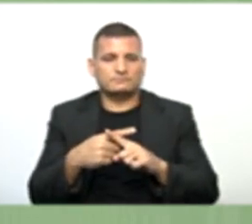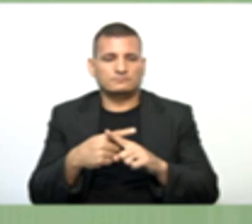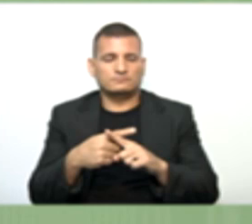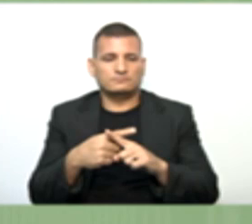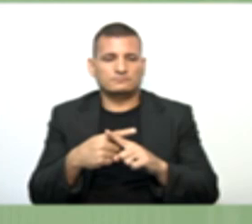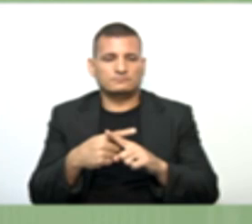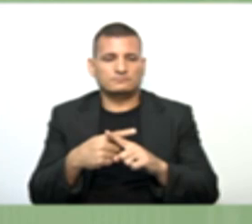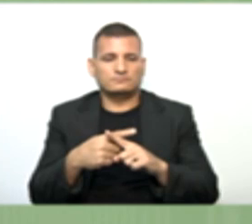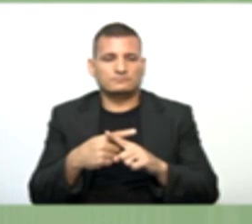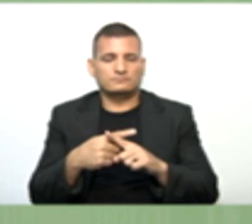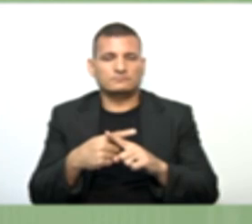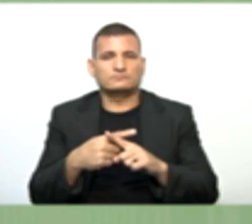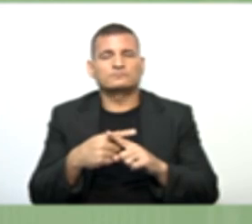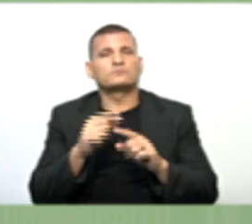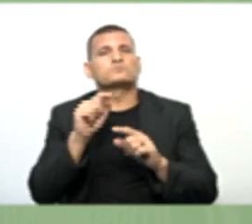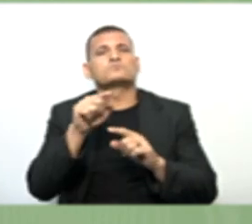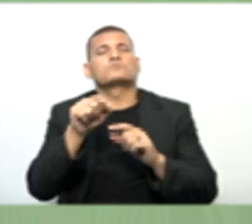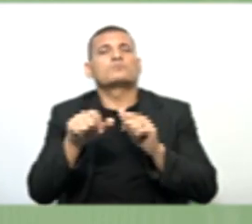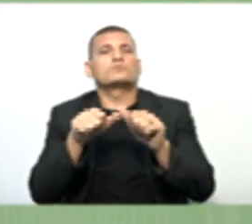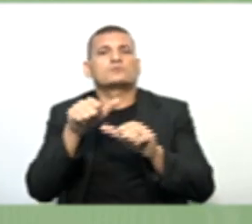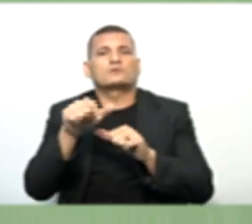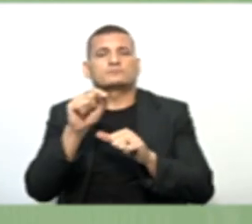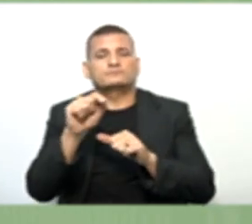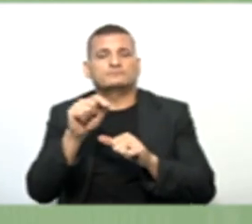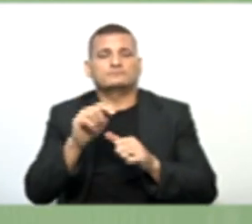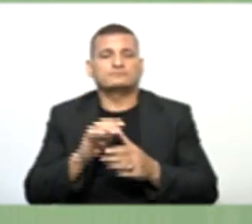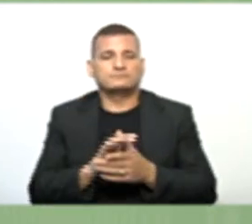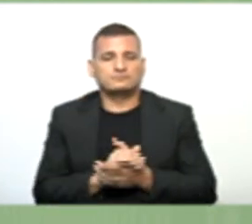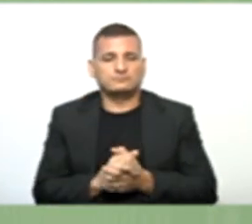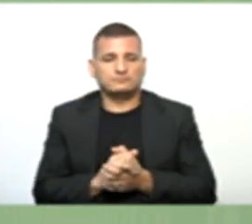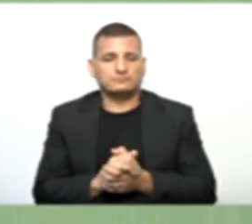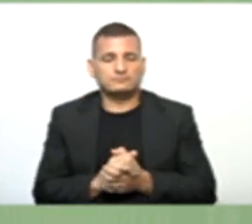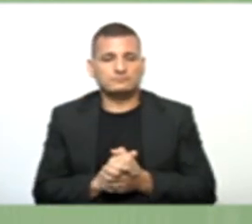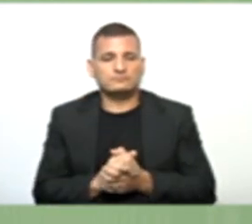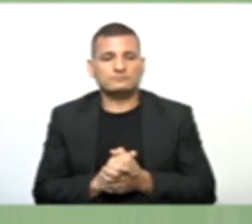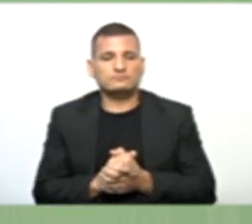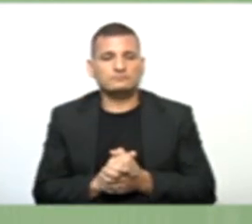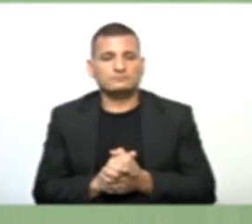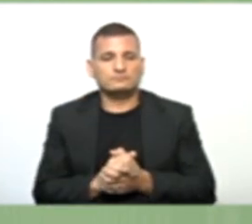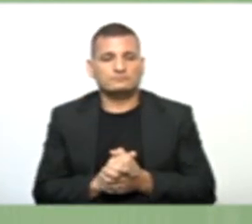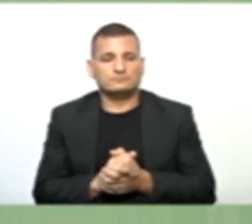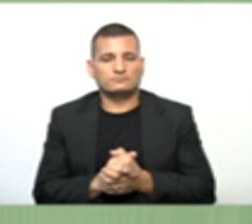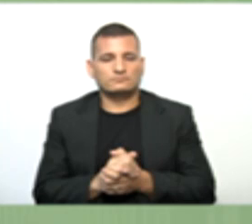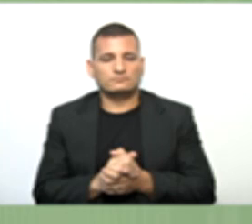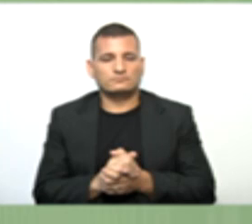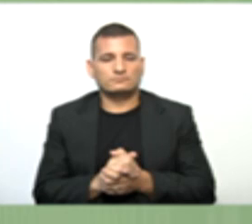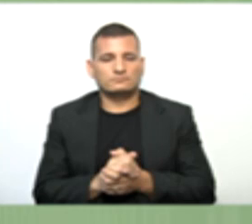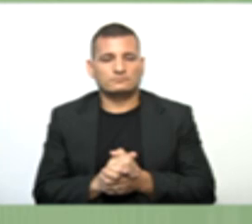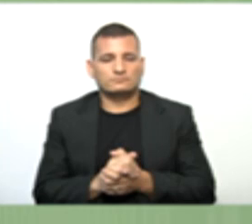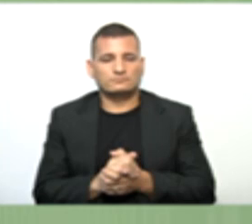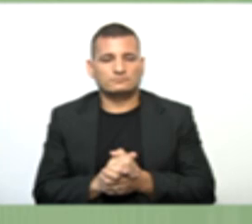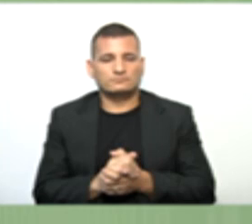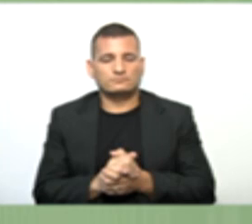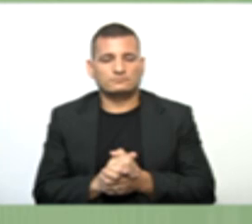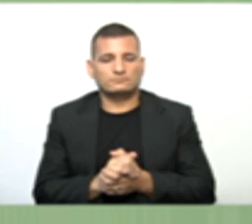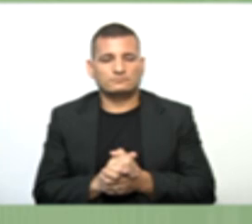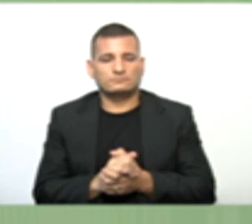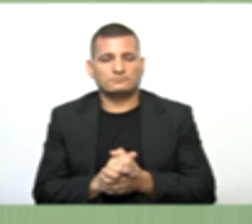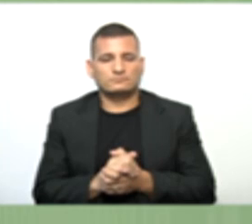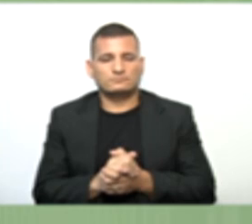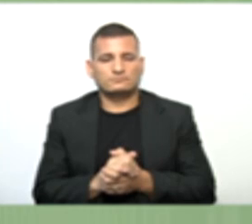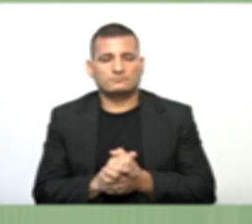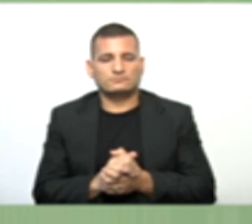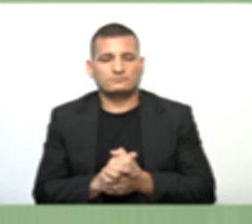A multiplicação, o que eu teria que mudar? Ó? Vou ler 10 números do teclado, em vez de somar, eu